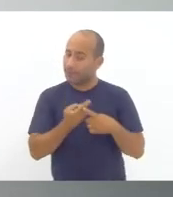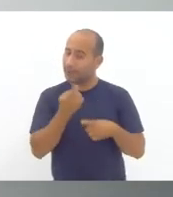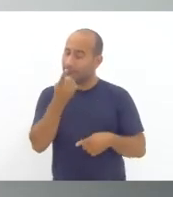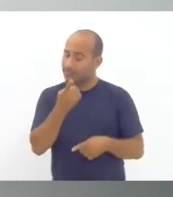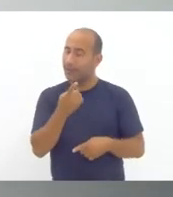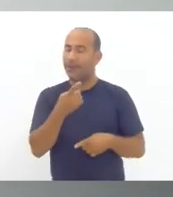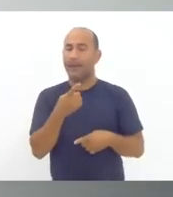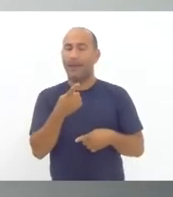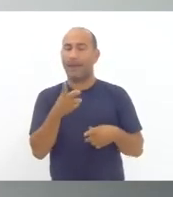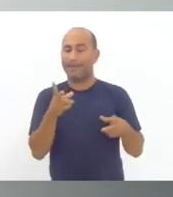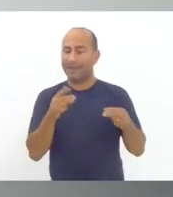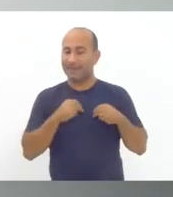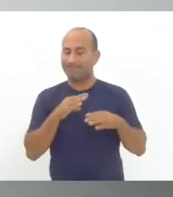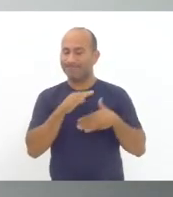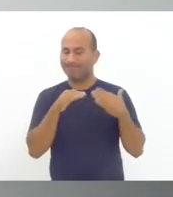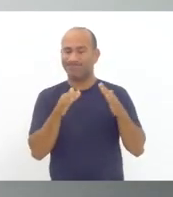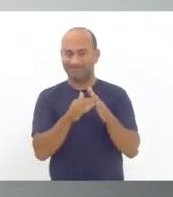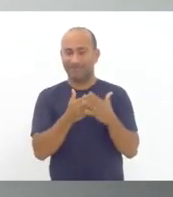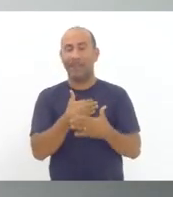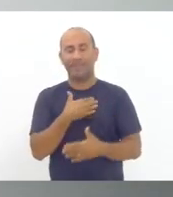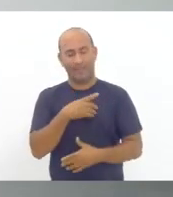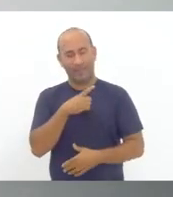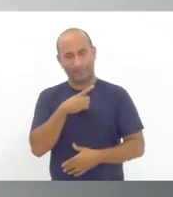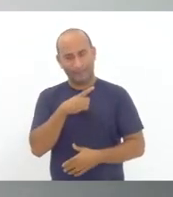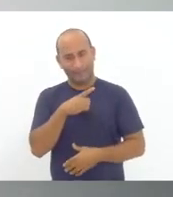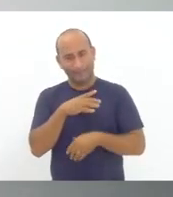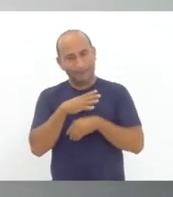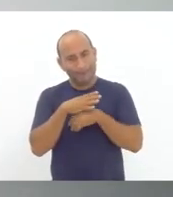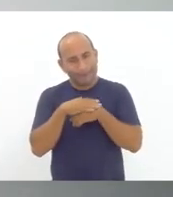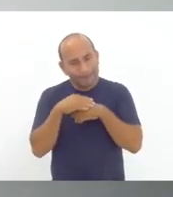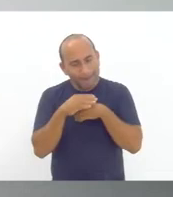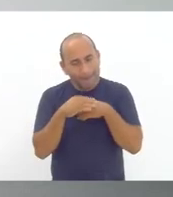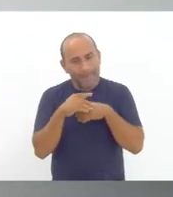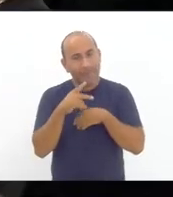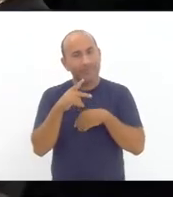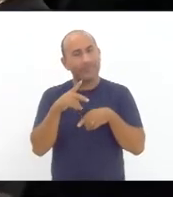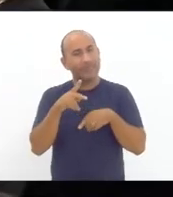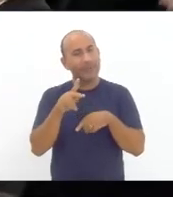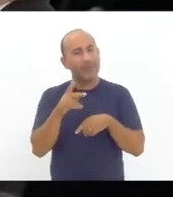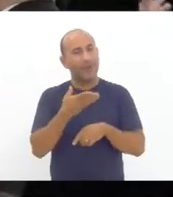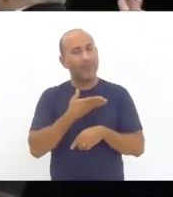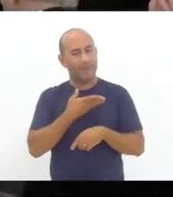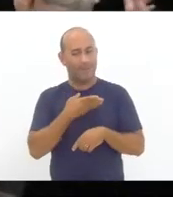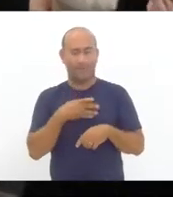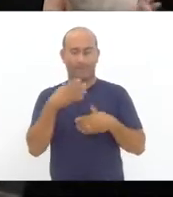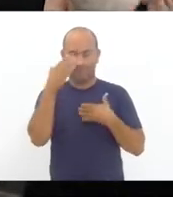merecedor de tudo isso então tem receba o meu carinho e o carinho dos seus amigos obrigada